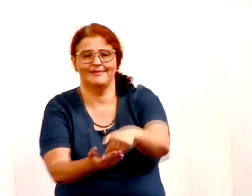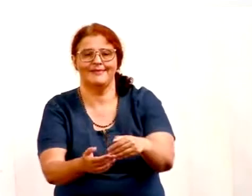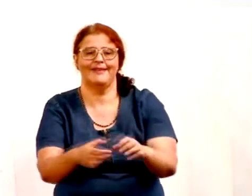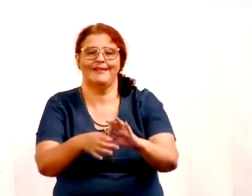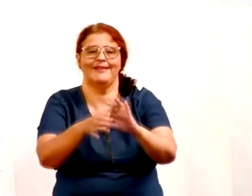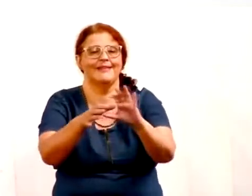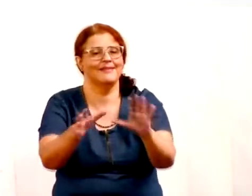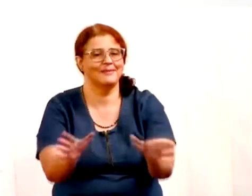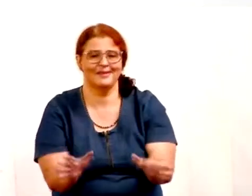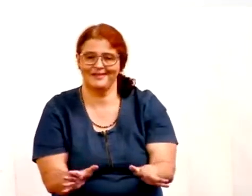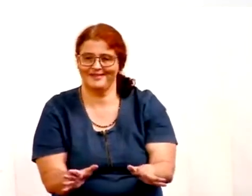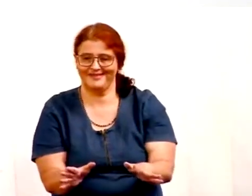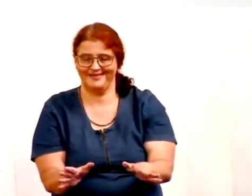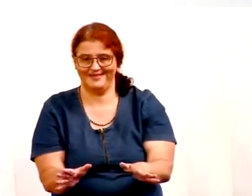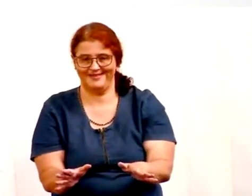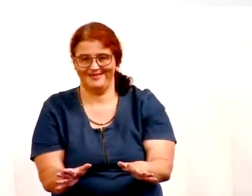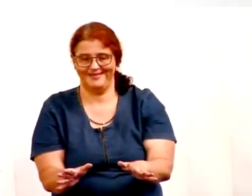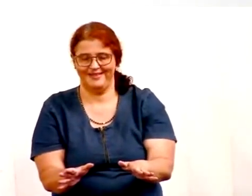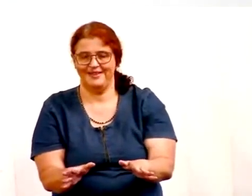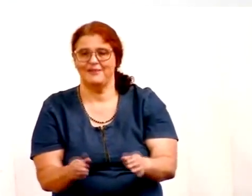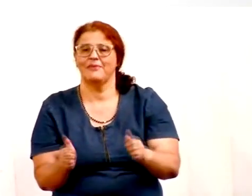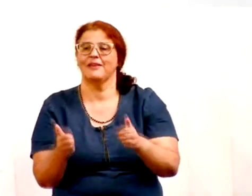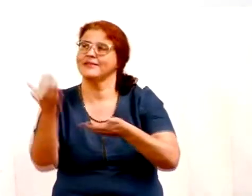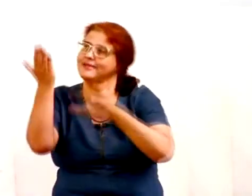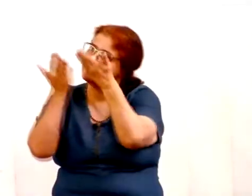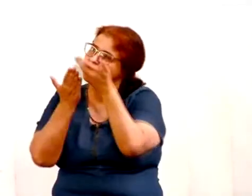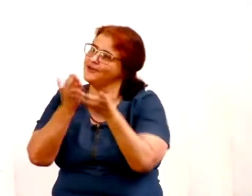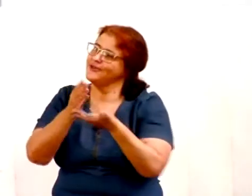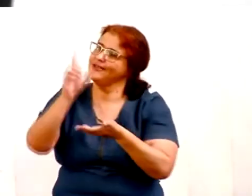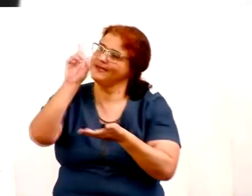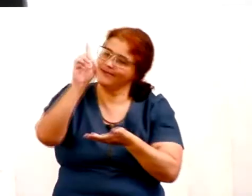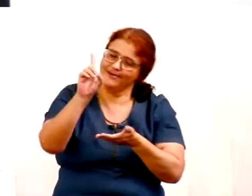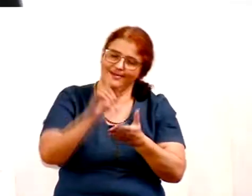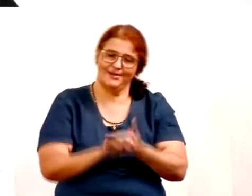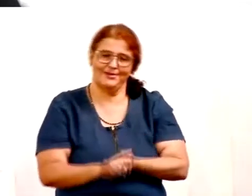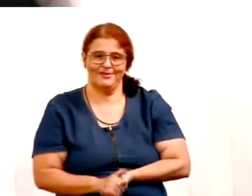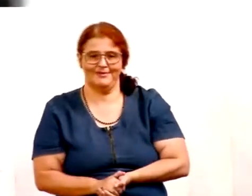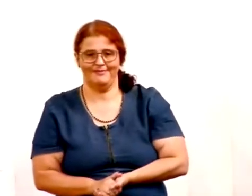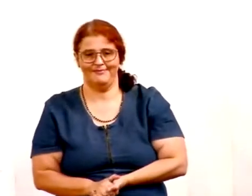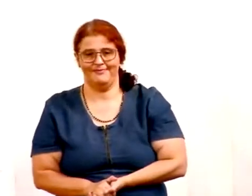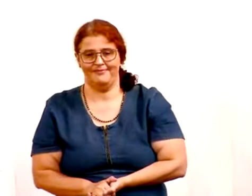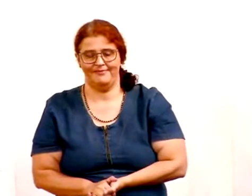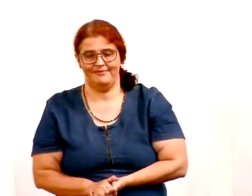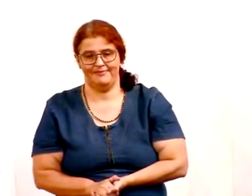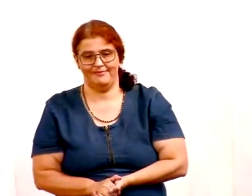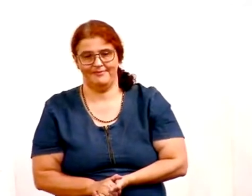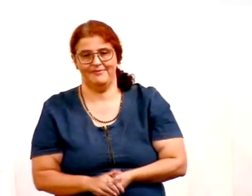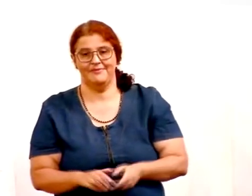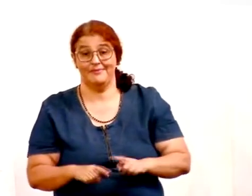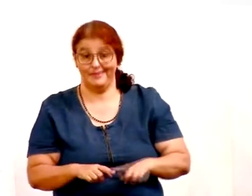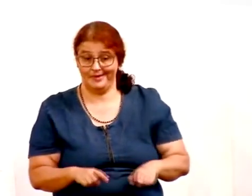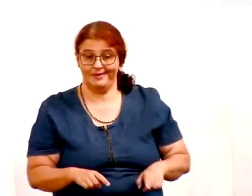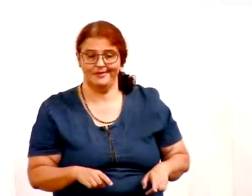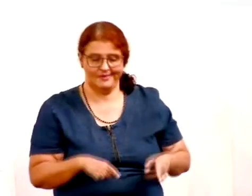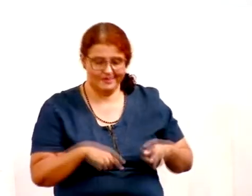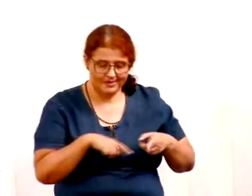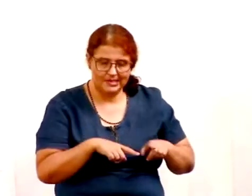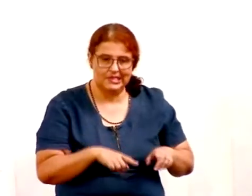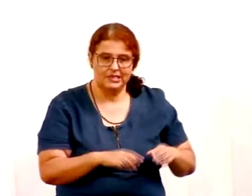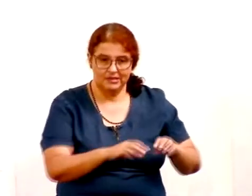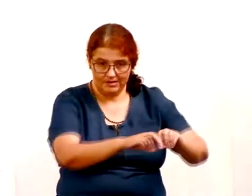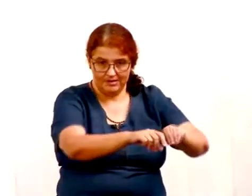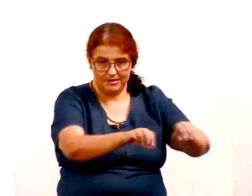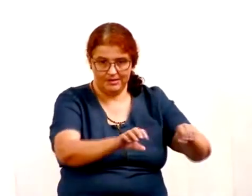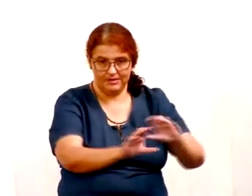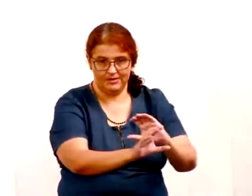servir ao Deus glorioso pactual. No entanto, a provação do deserto